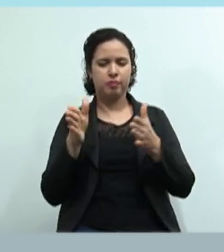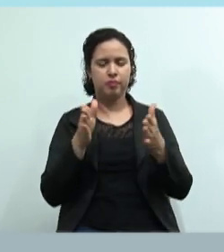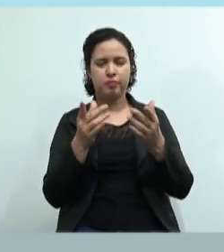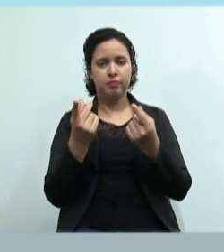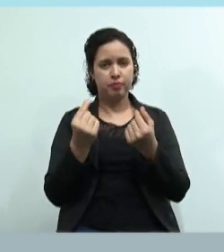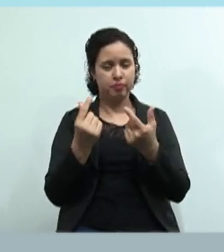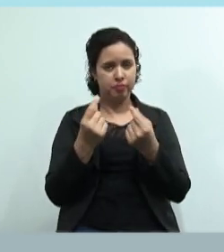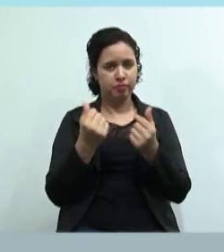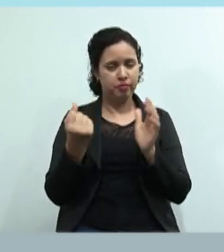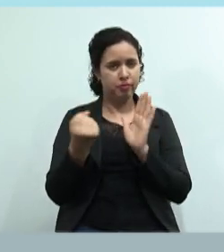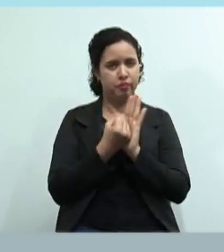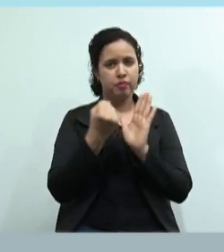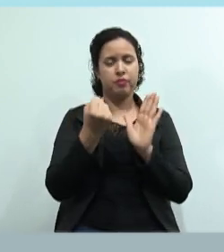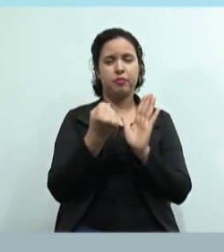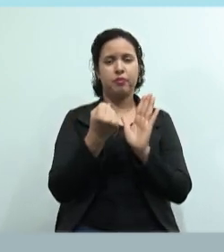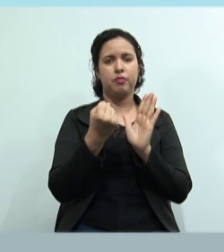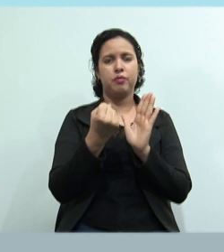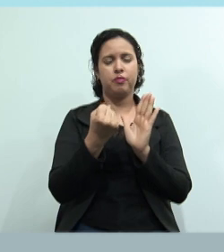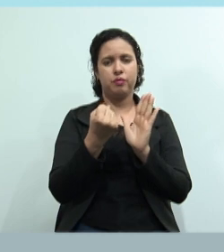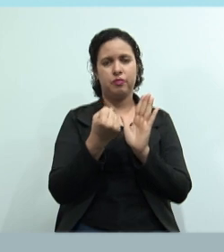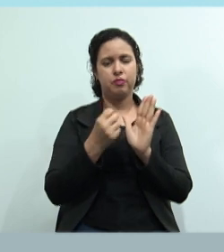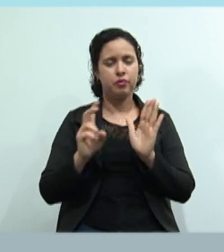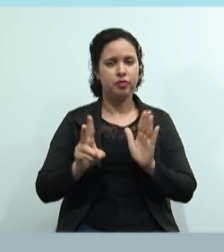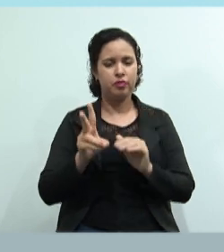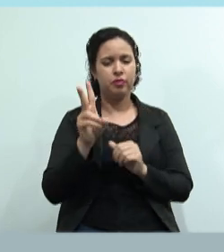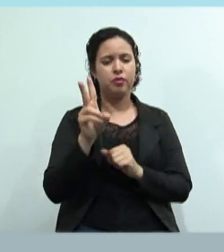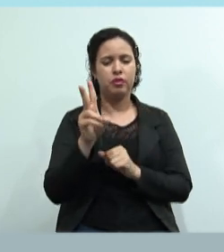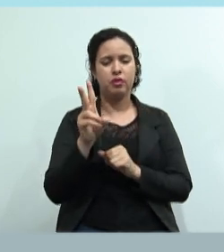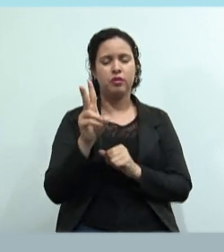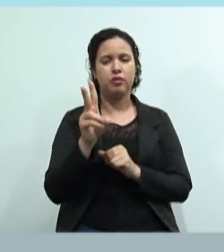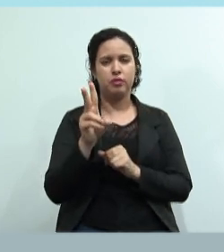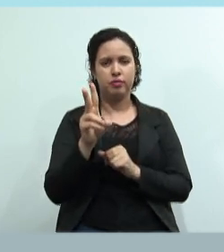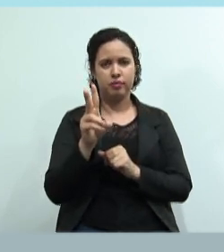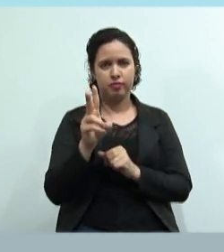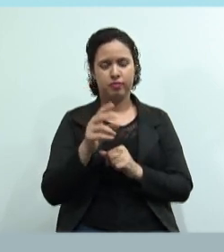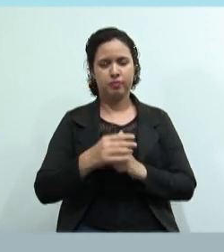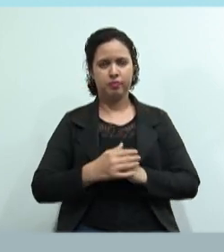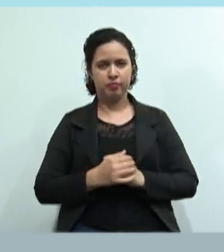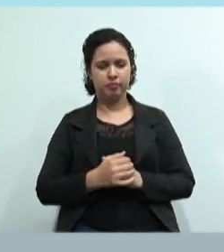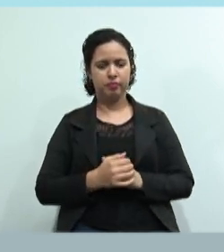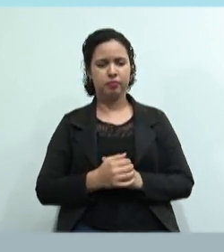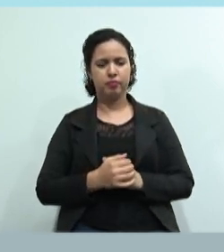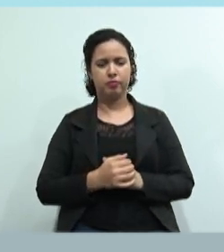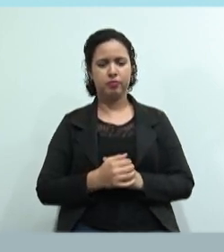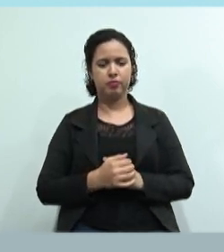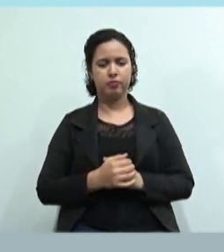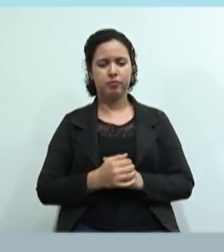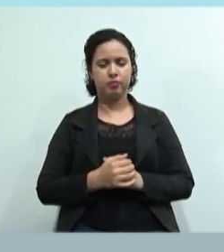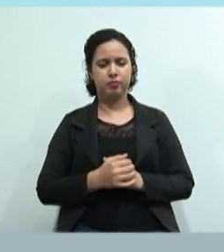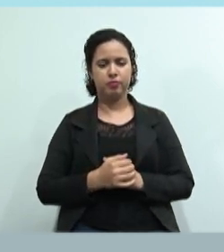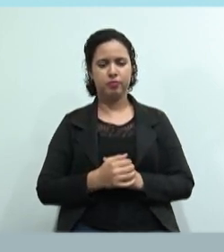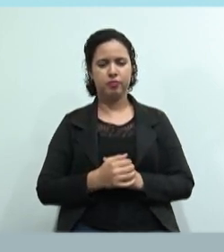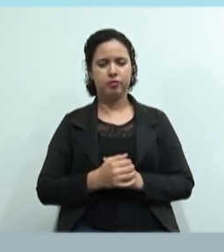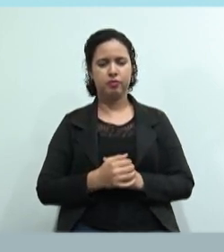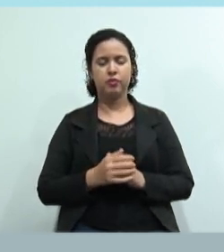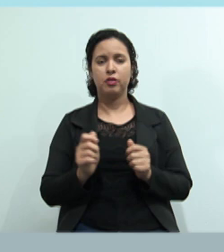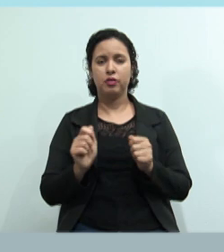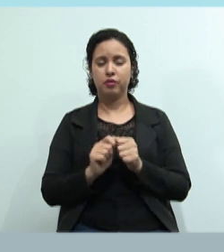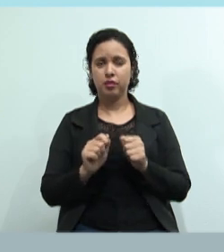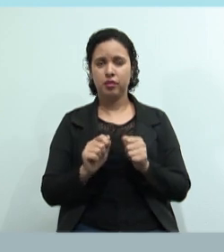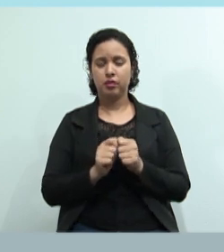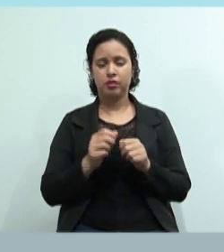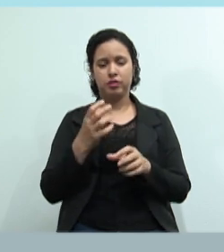preço. Você deve definir o percentual de ganho sobre o preço de venda. Faça o seguinte